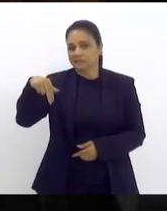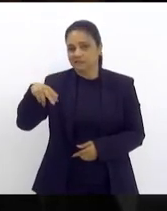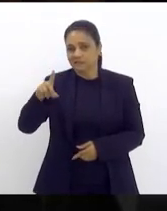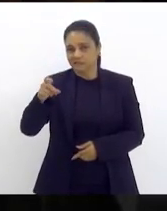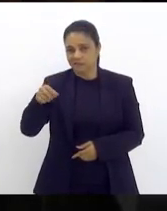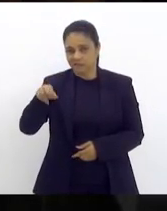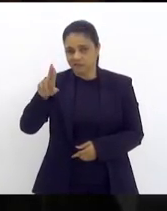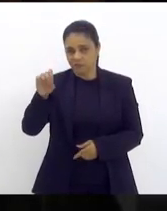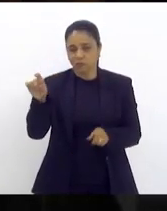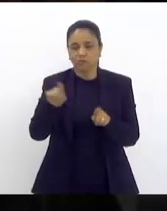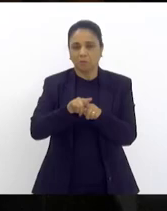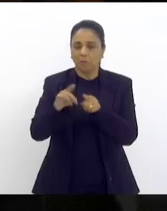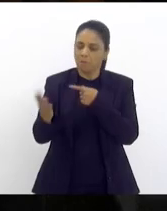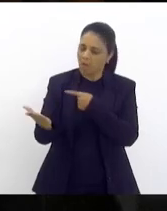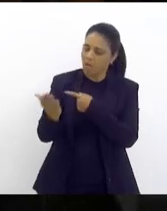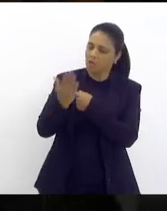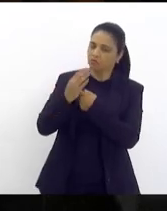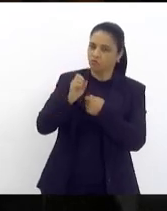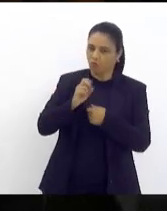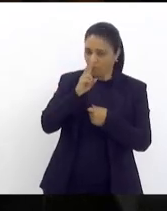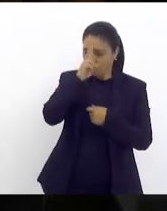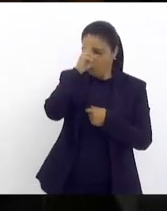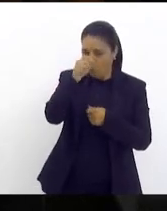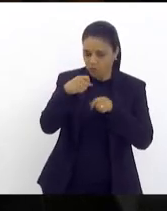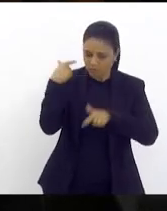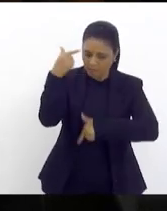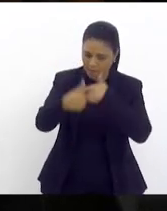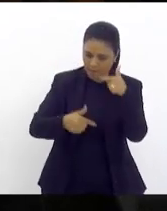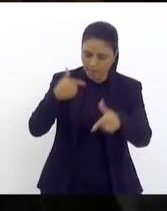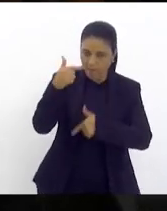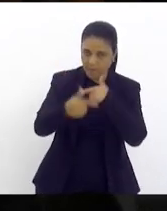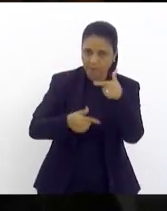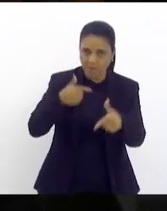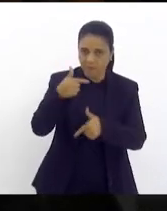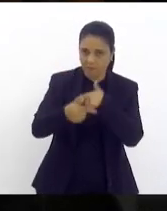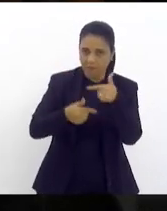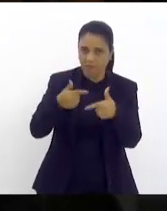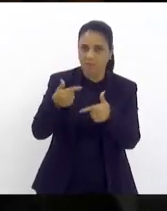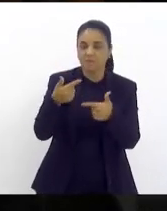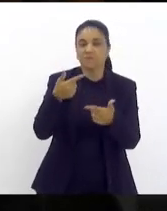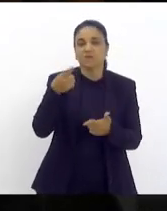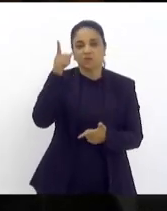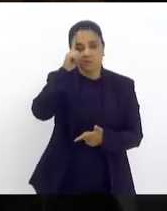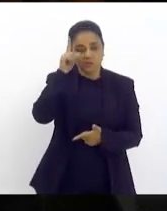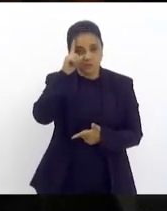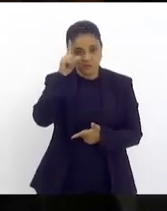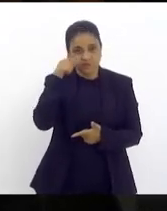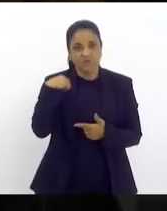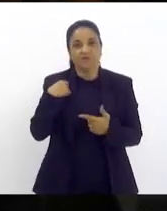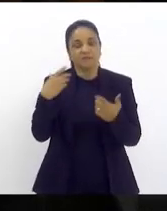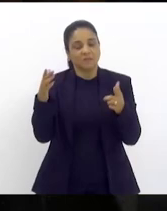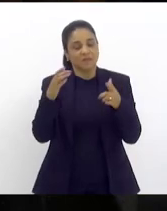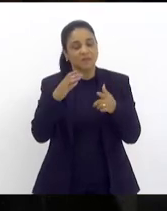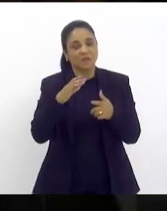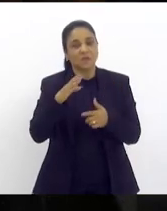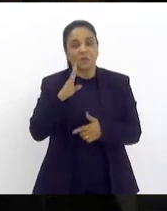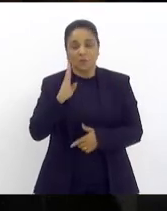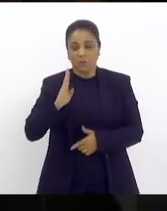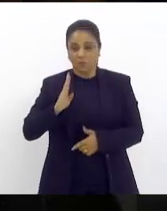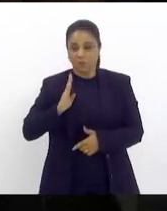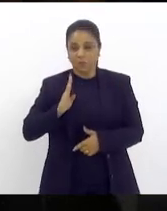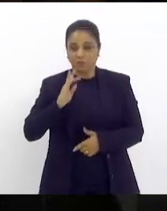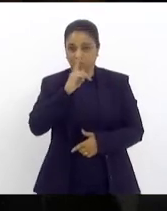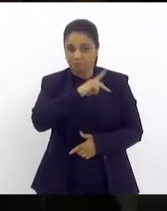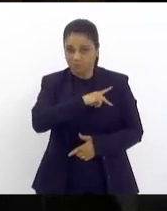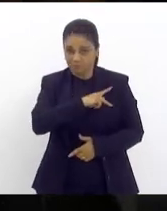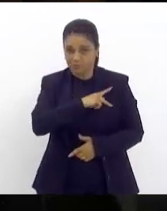deram muita força para poder enfrentar esse dia a dia. Queria saudar aqui nosso bispo Abner Ferreira, um